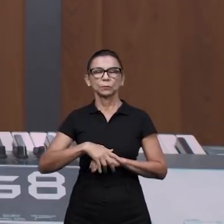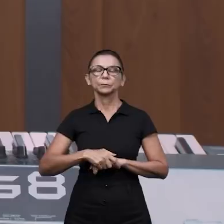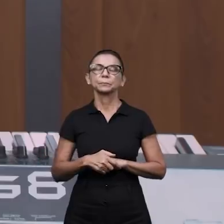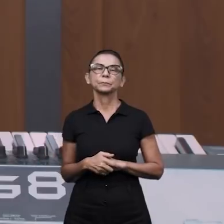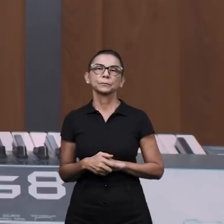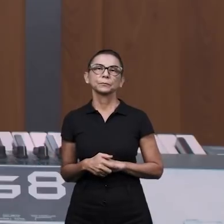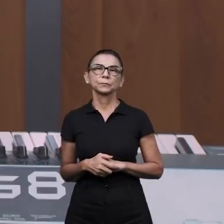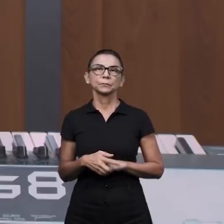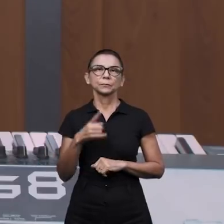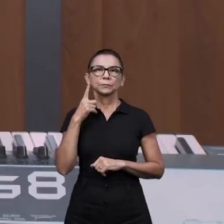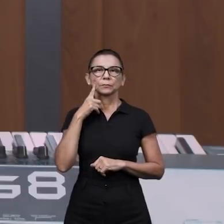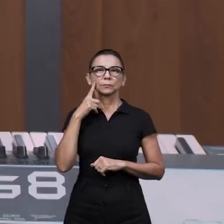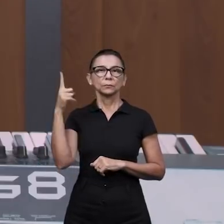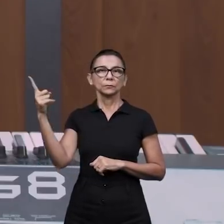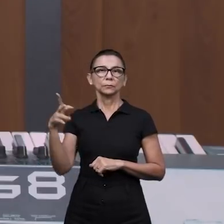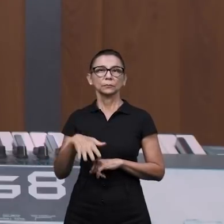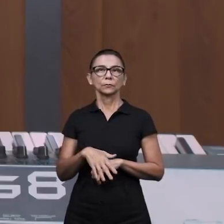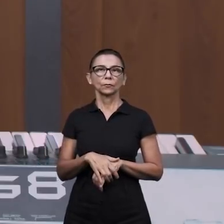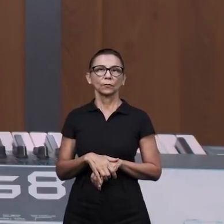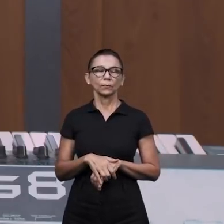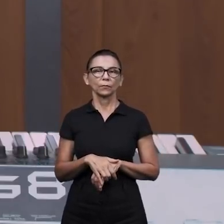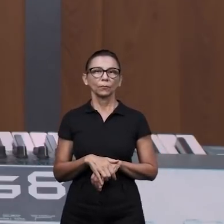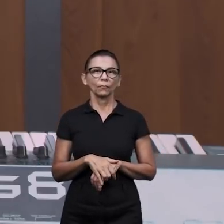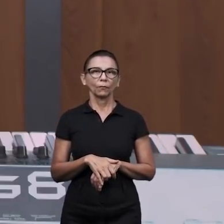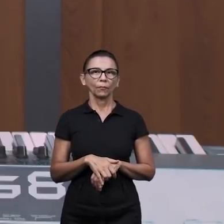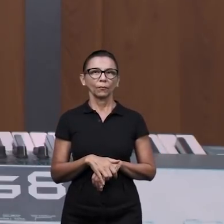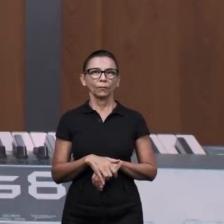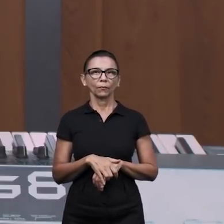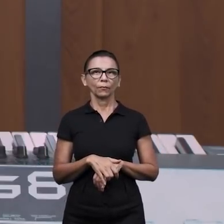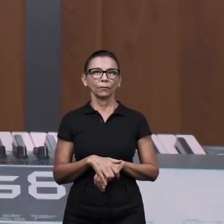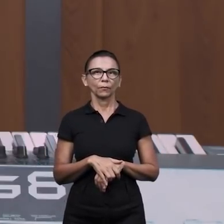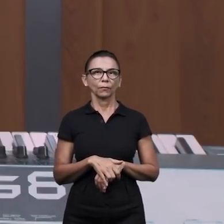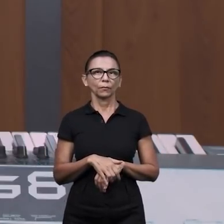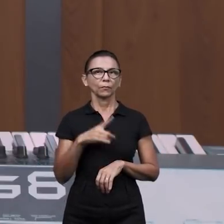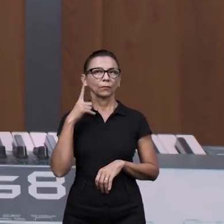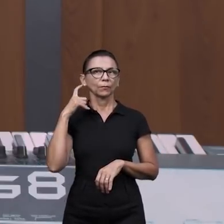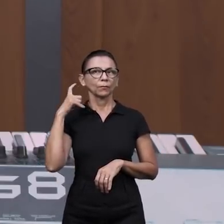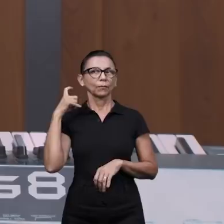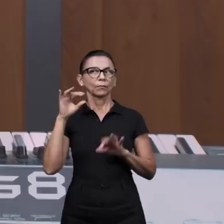3, 4.